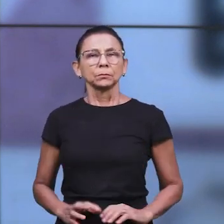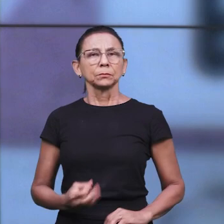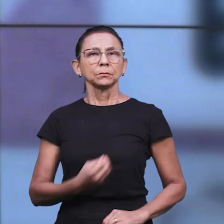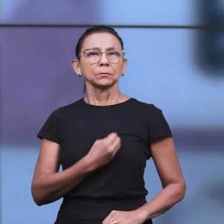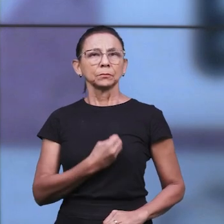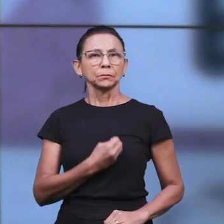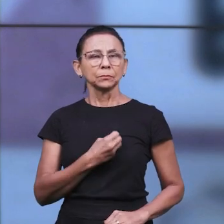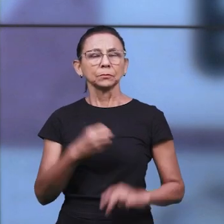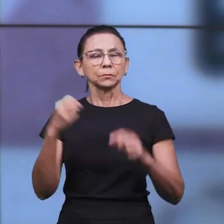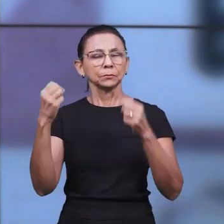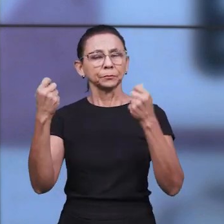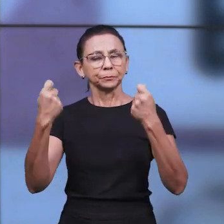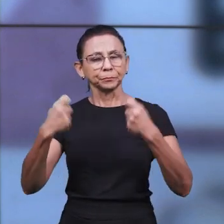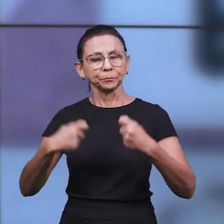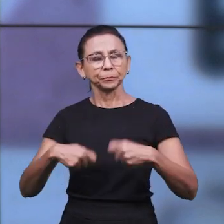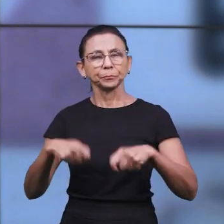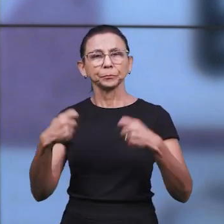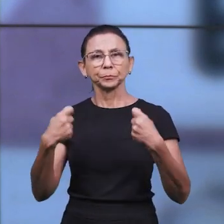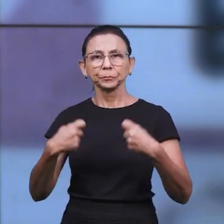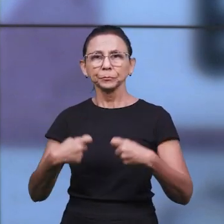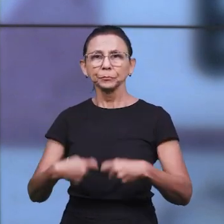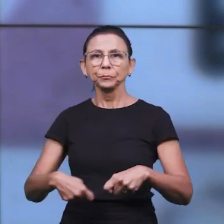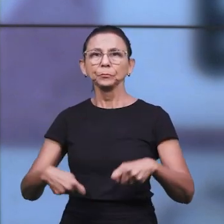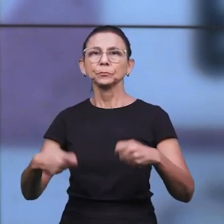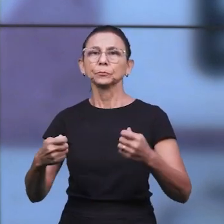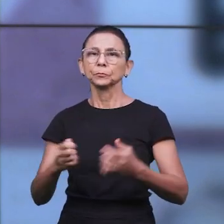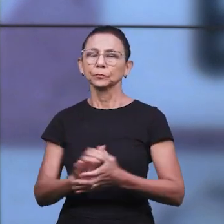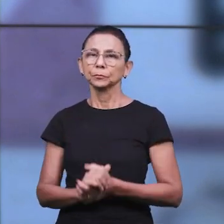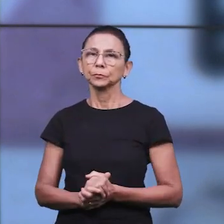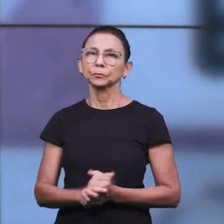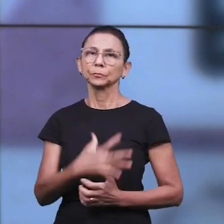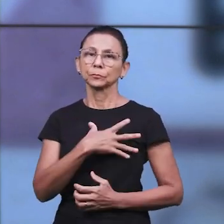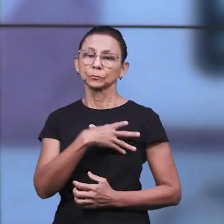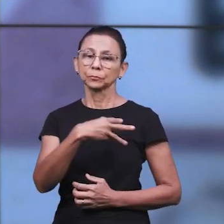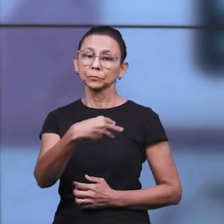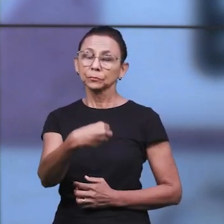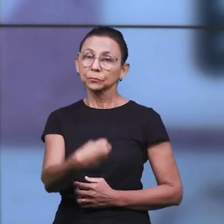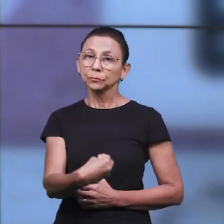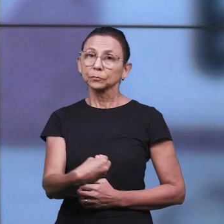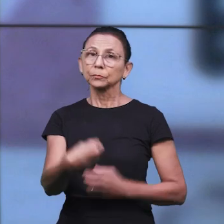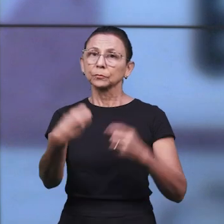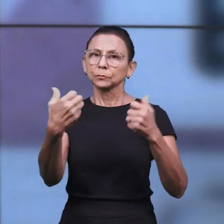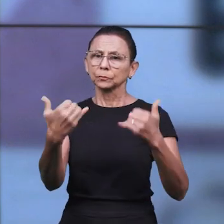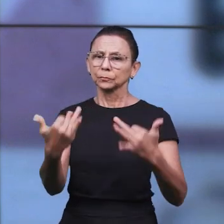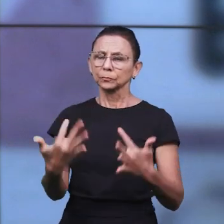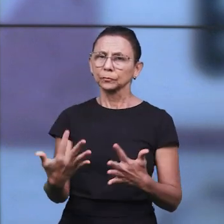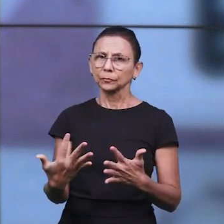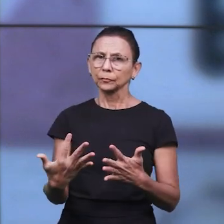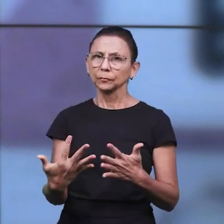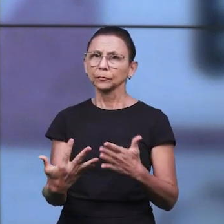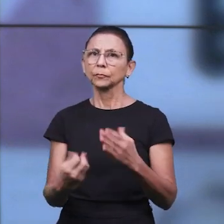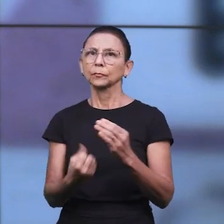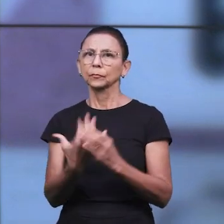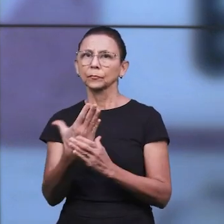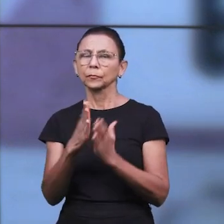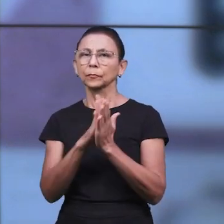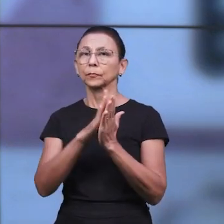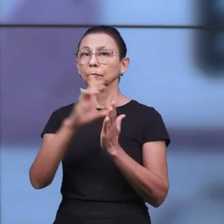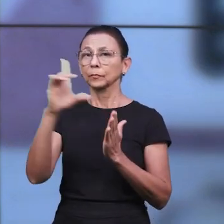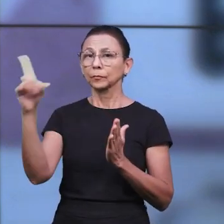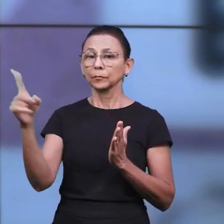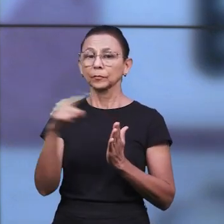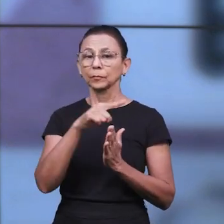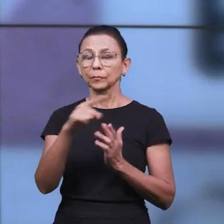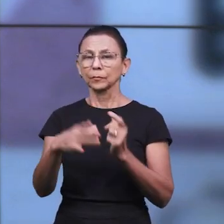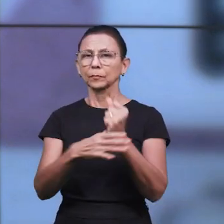devemos conversar sobre a composição familiar fundamentada na Bíblia com os nossos filhos, para que eles se sintam seguros e confiantes